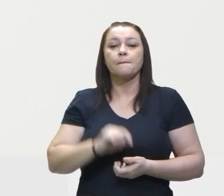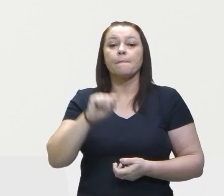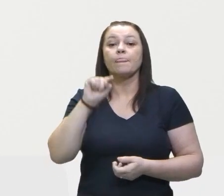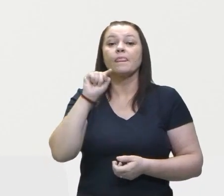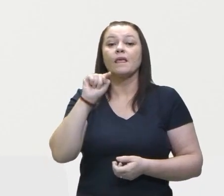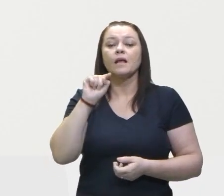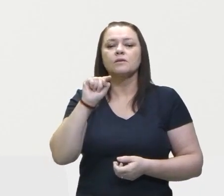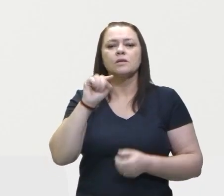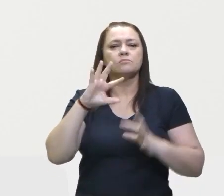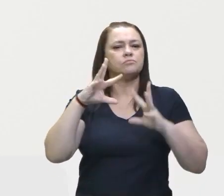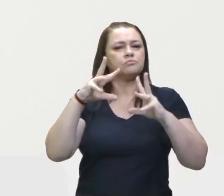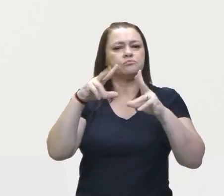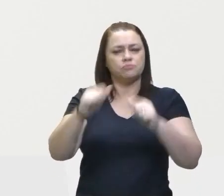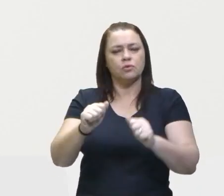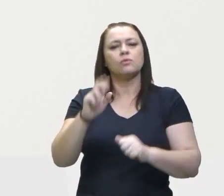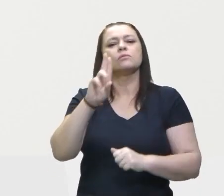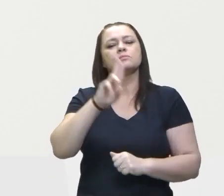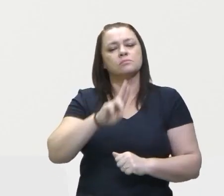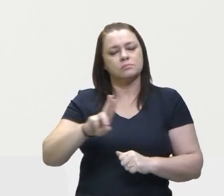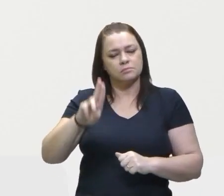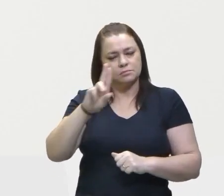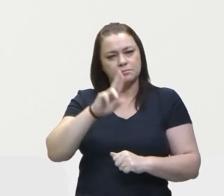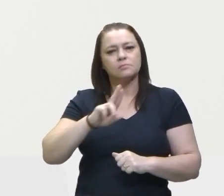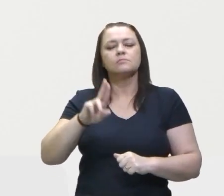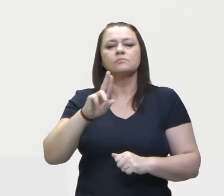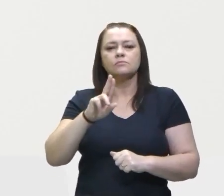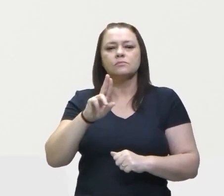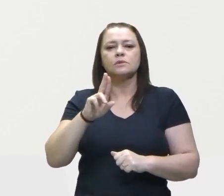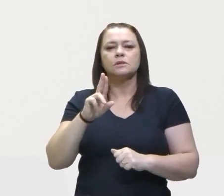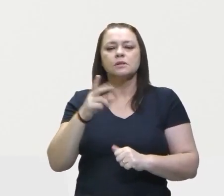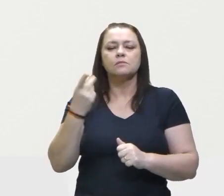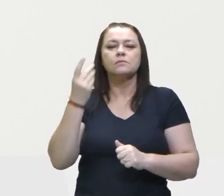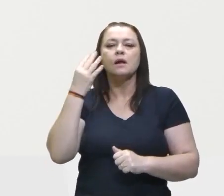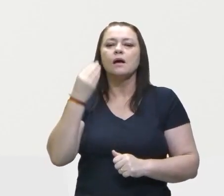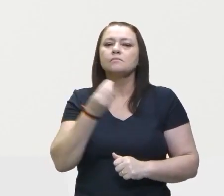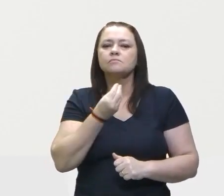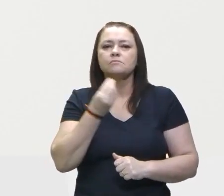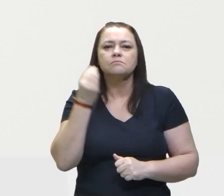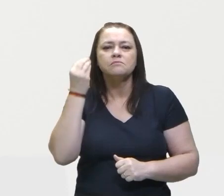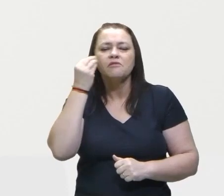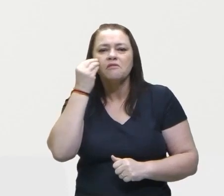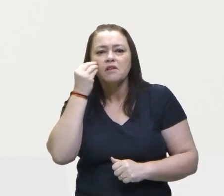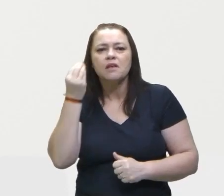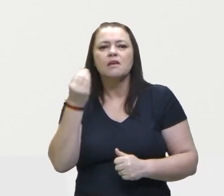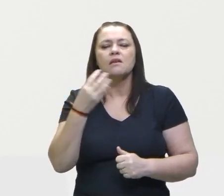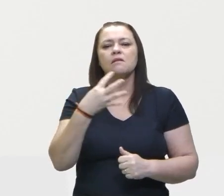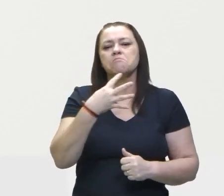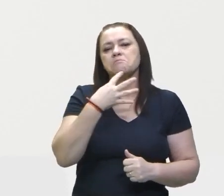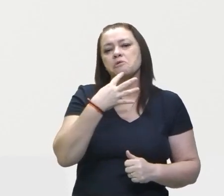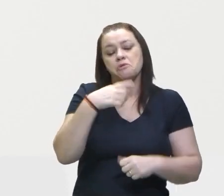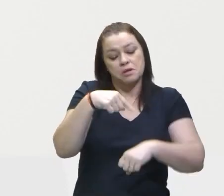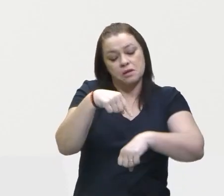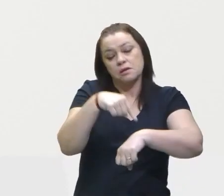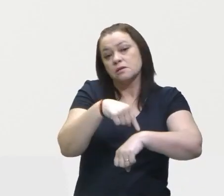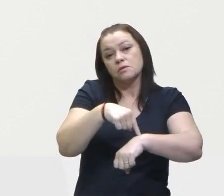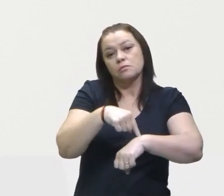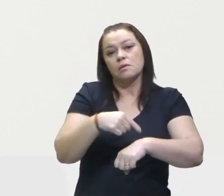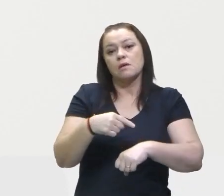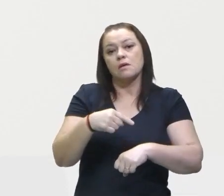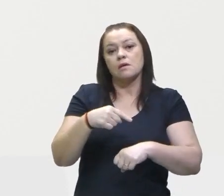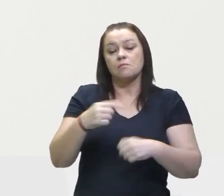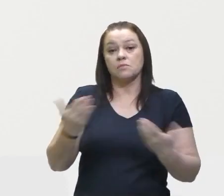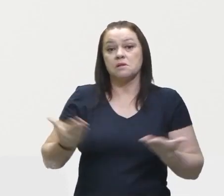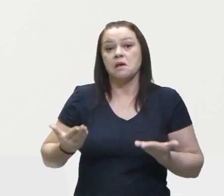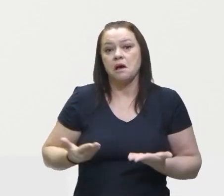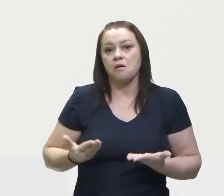eles são instrumentos que nós usamos para identificar qual é o tempo que a gente está vivendo, se já passou, se é agora, se